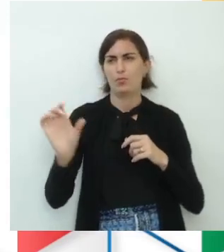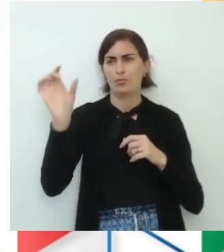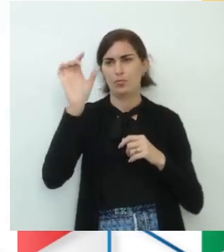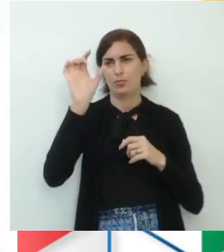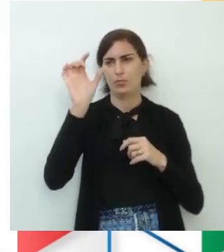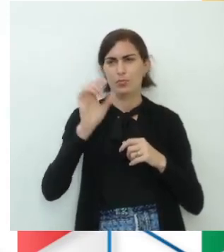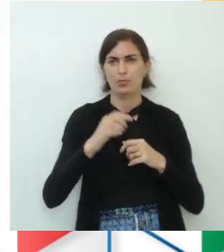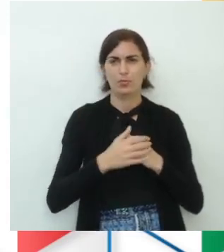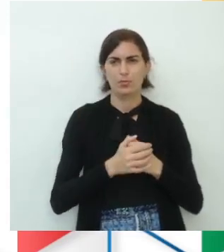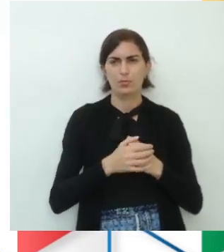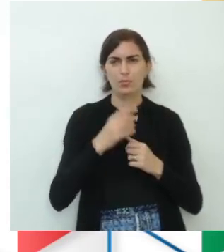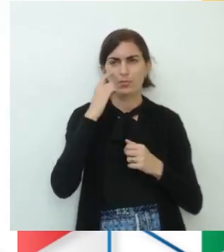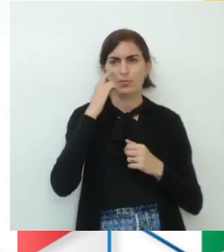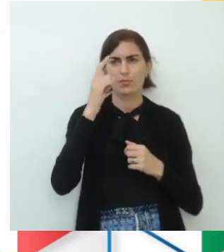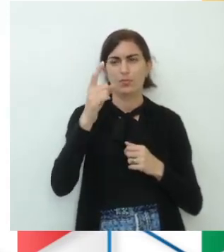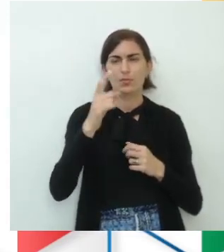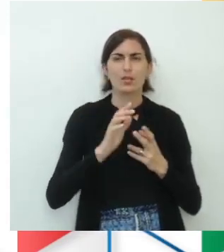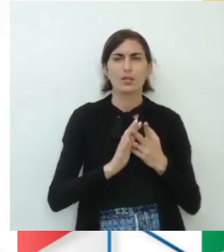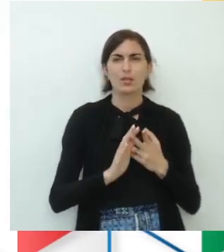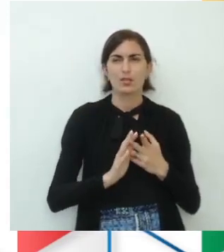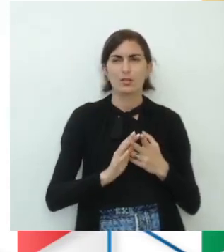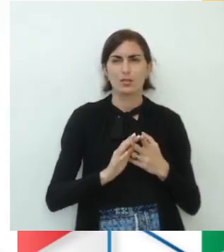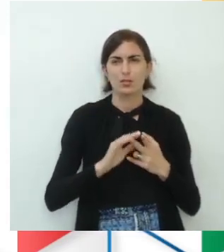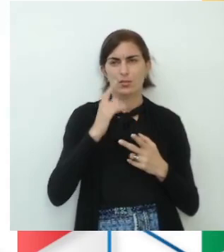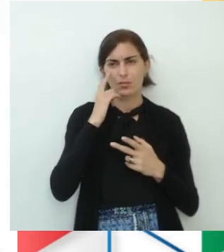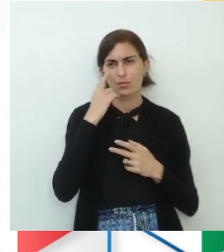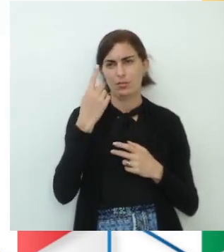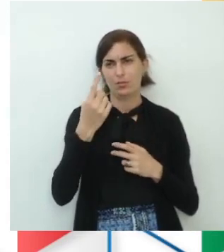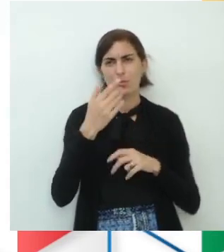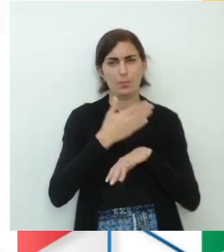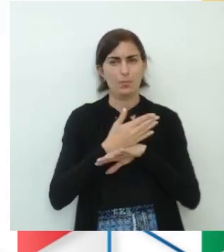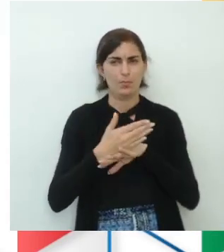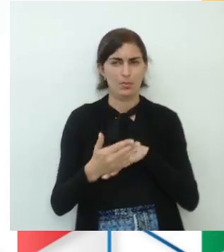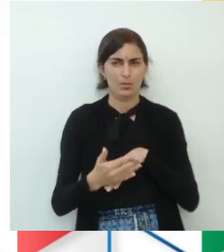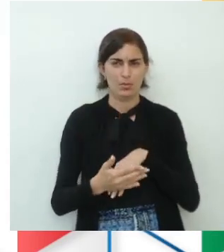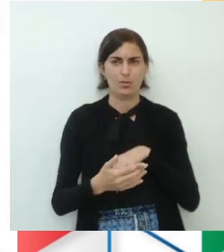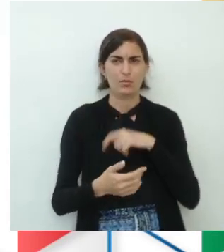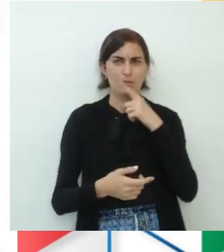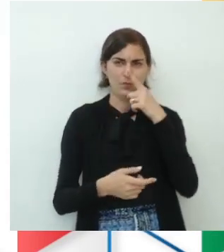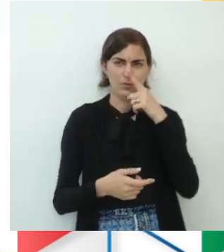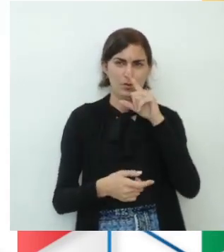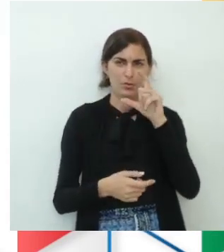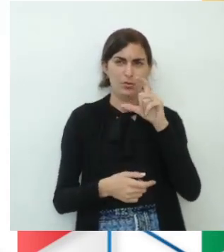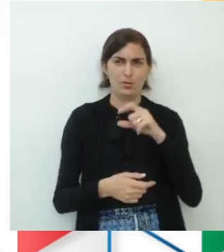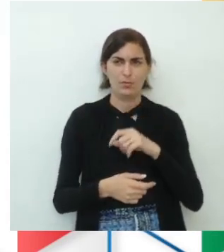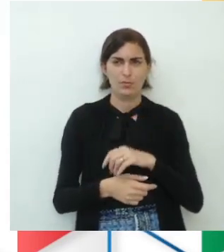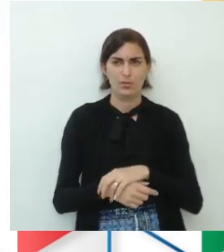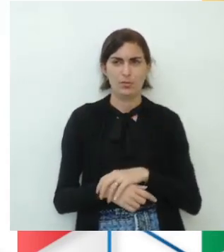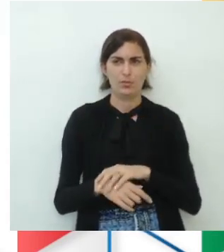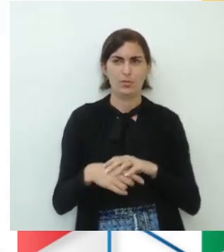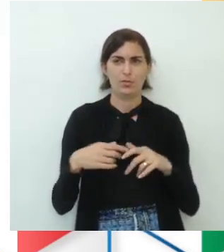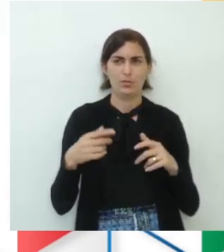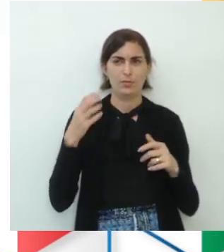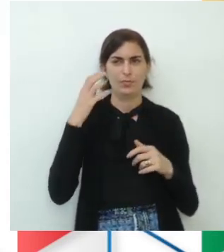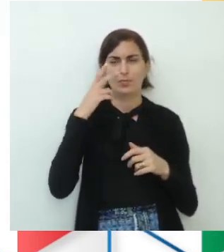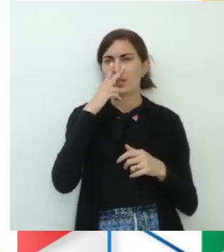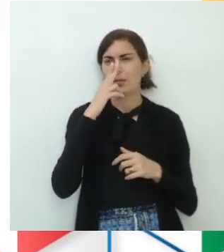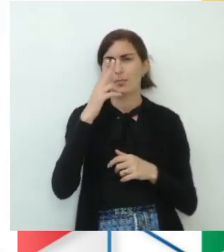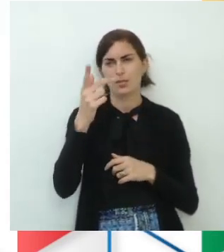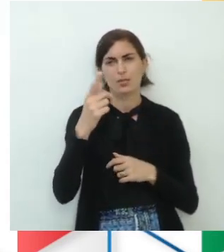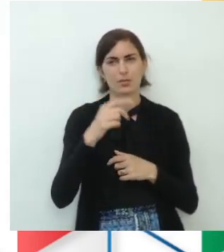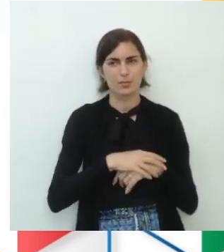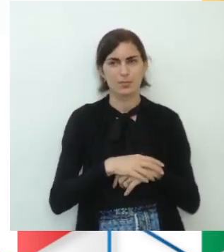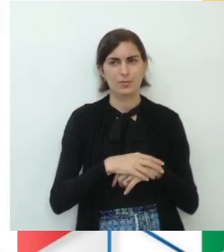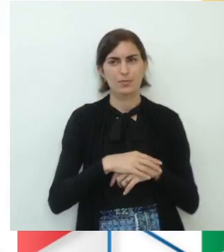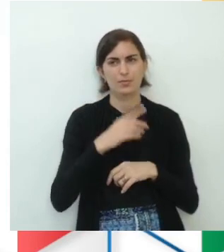Ó, olha a animação, marquei essa estrela aí que está no quadradinho branco, tá bom? Tá visualizando? Vê que coisa linda, ó. É a mesma, tá